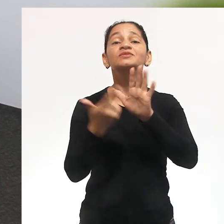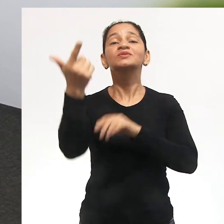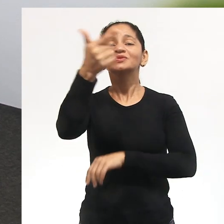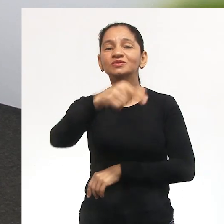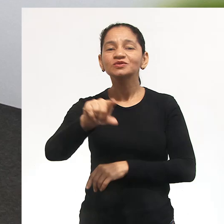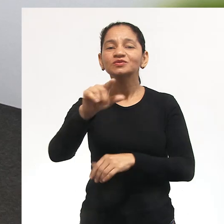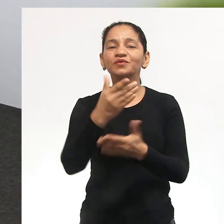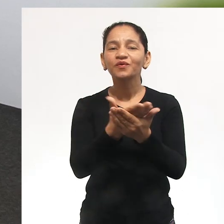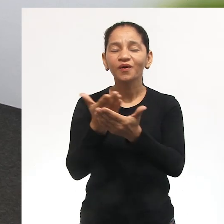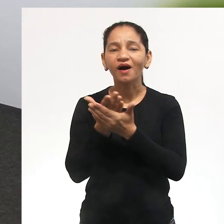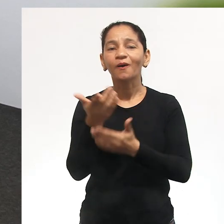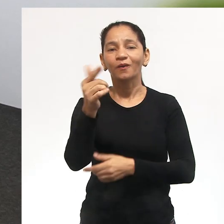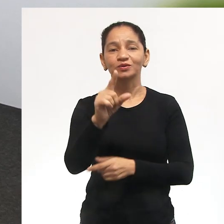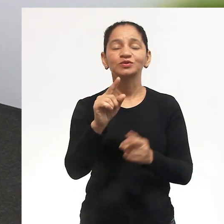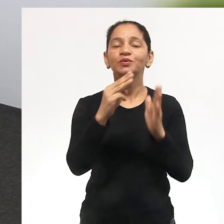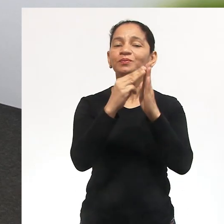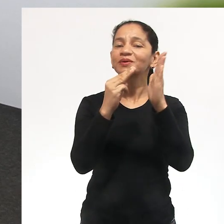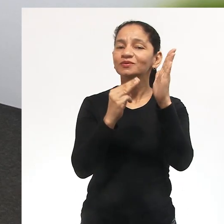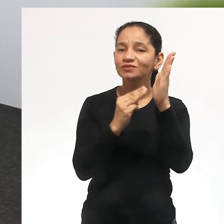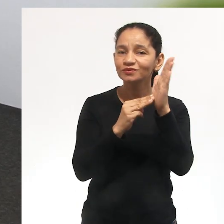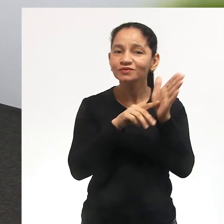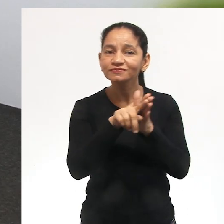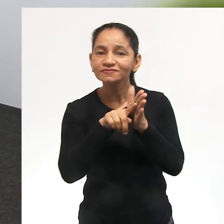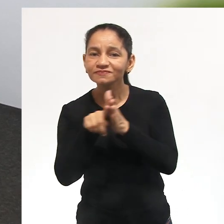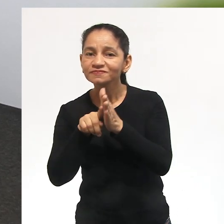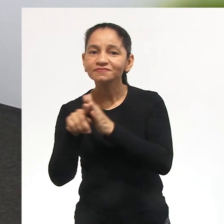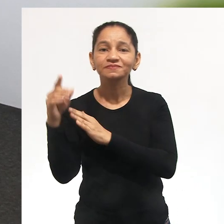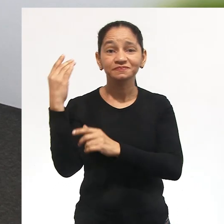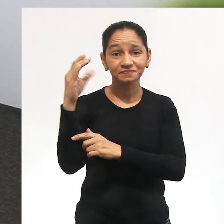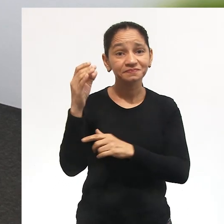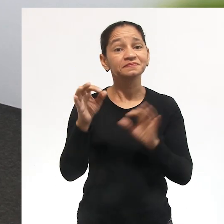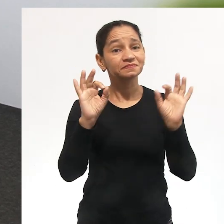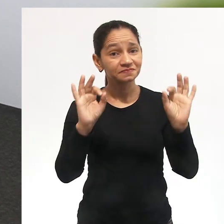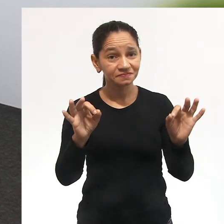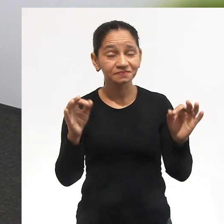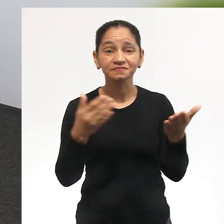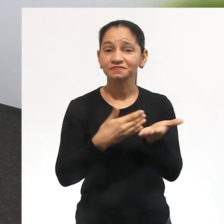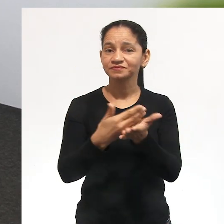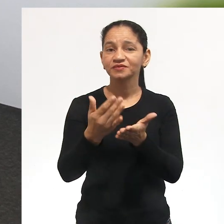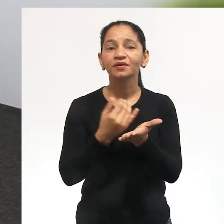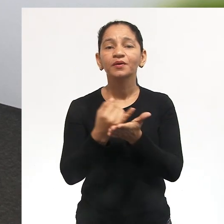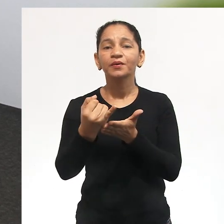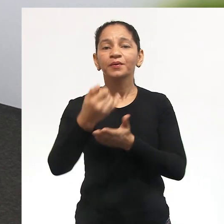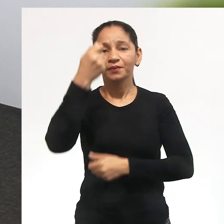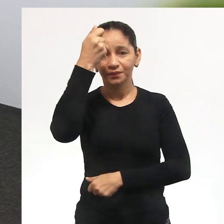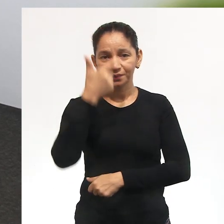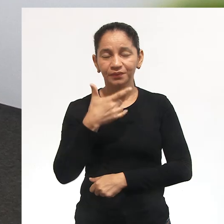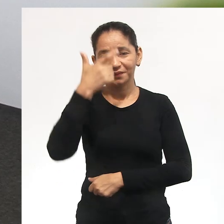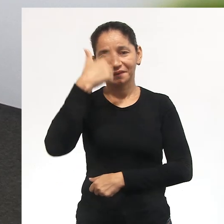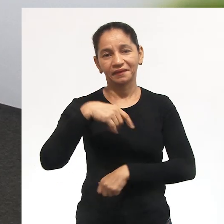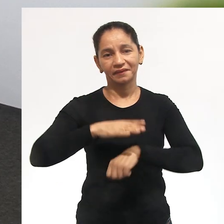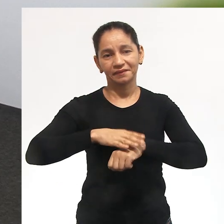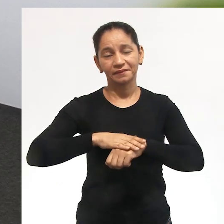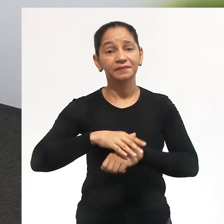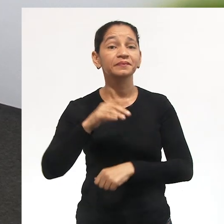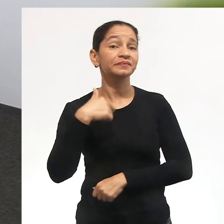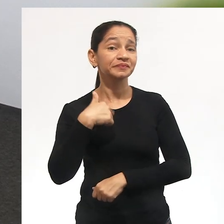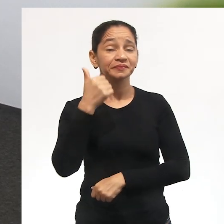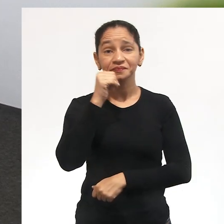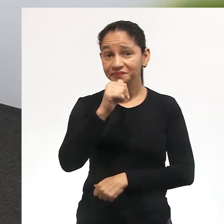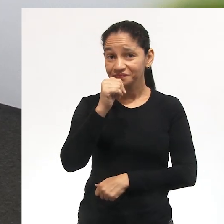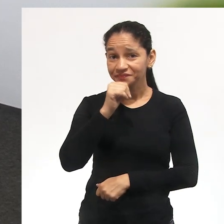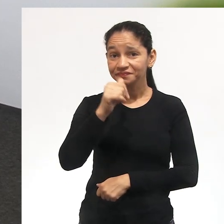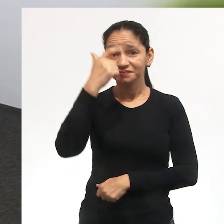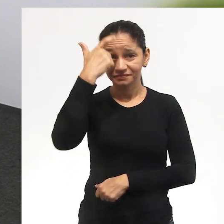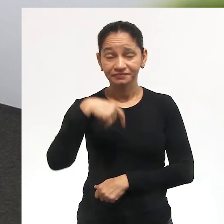mais uma aula da disciplina Metodologia da Pesquisa Científica. E para iniciar esse momento eu vou fazer minha audiodescrição. Eu sou